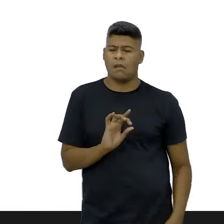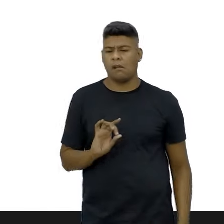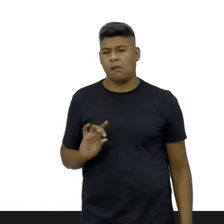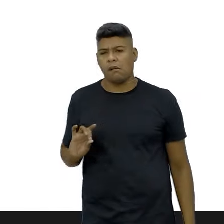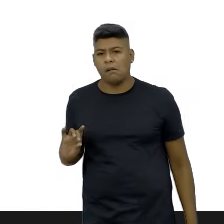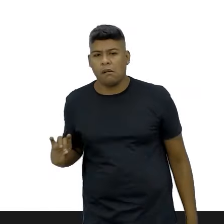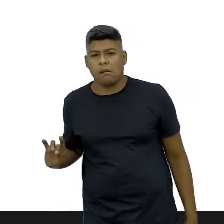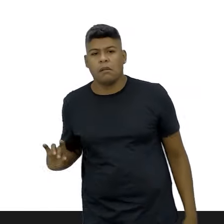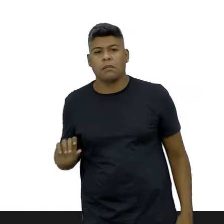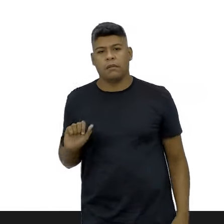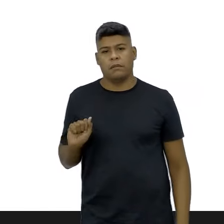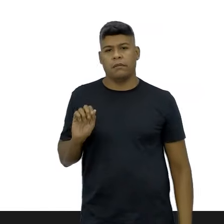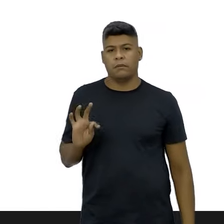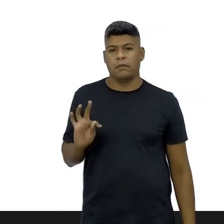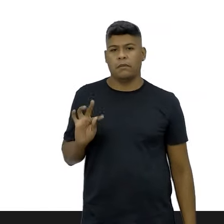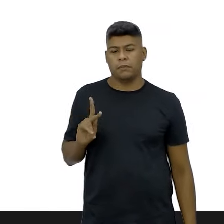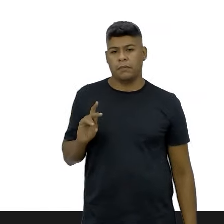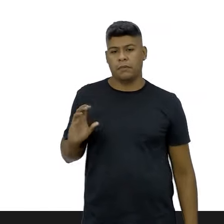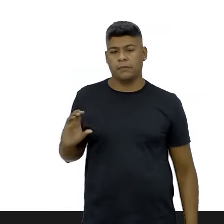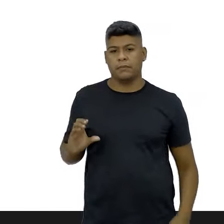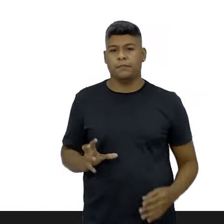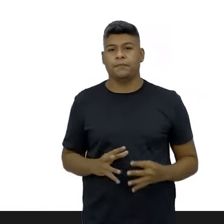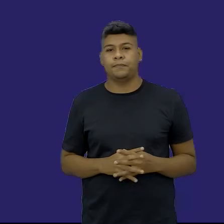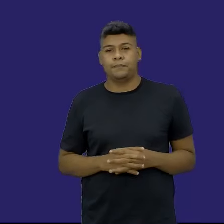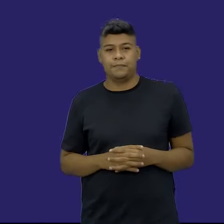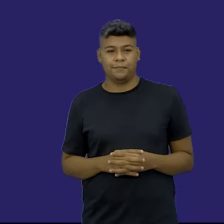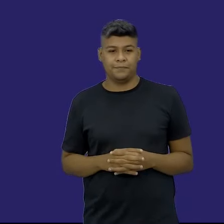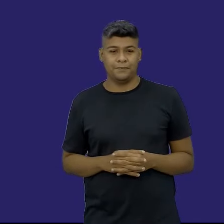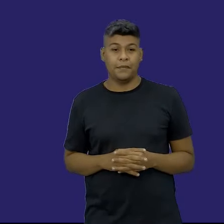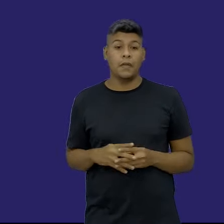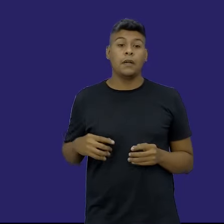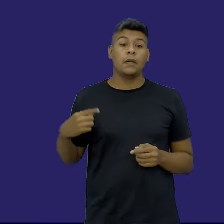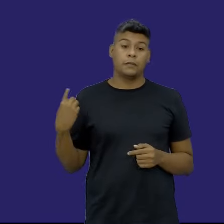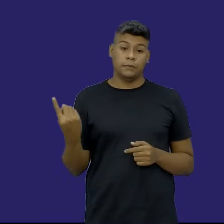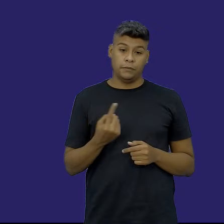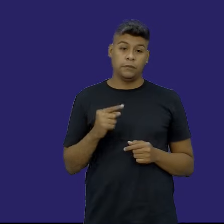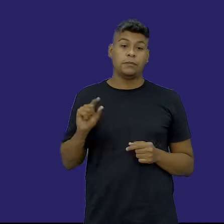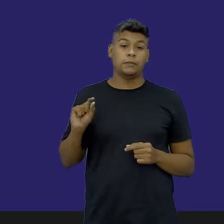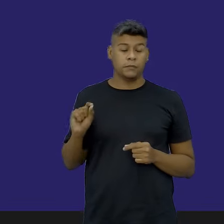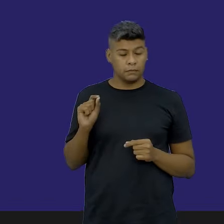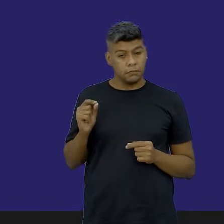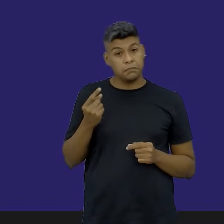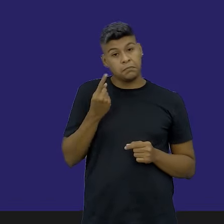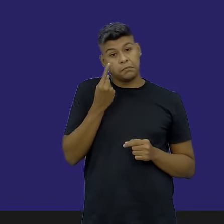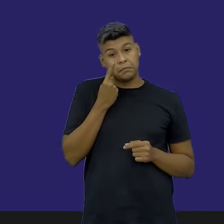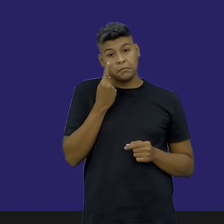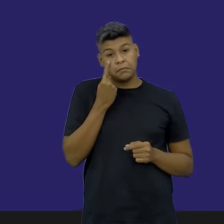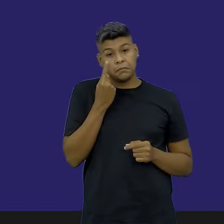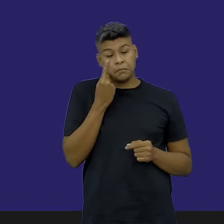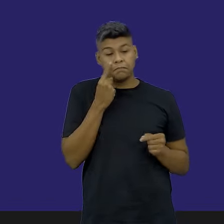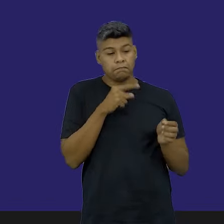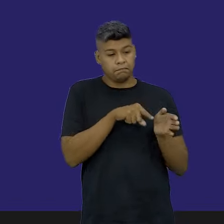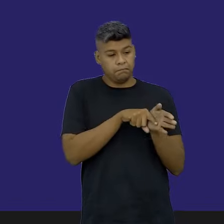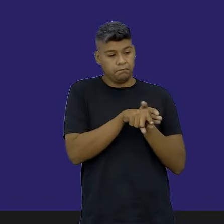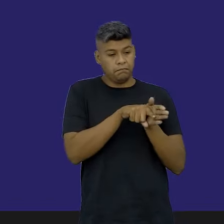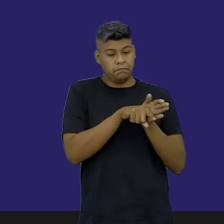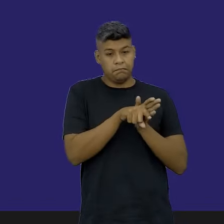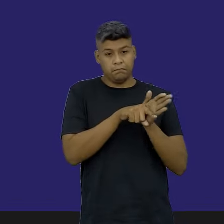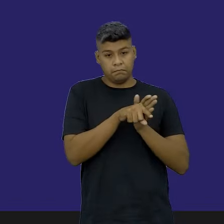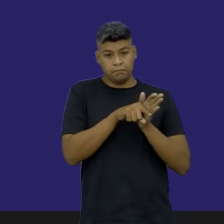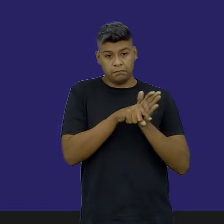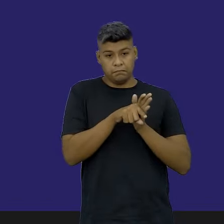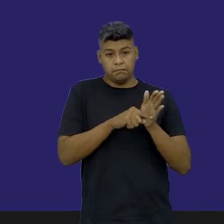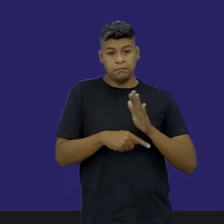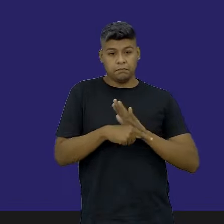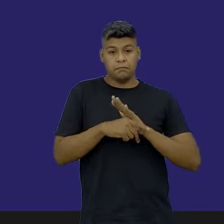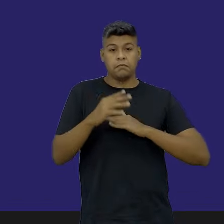na ATPC. Então, no primeiro momento, nós vamos explorar, então, a matriz